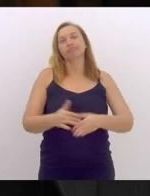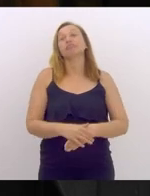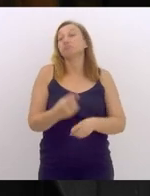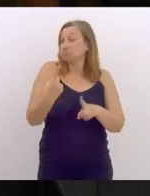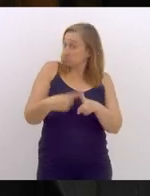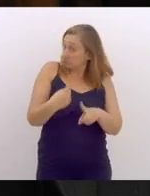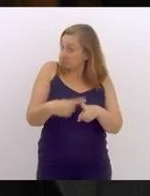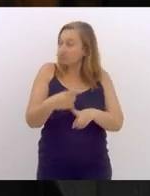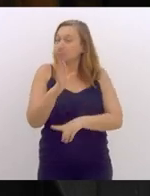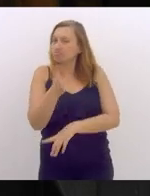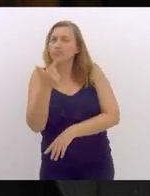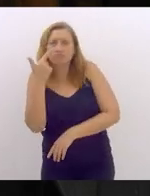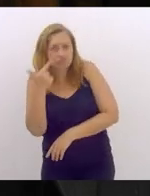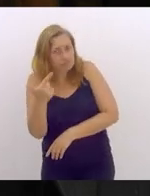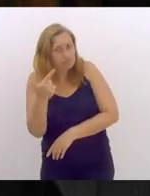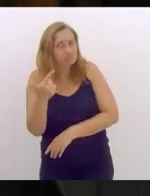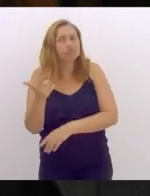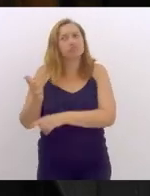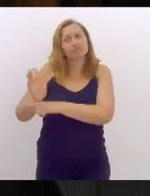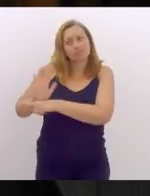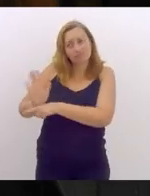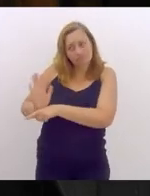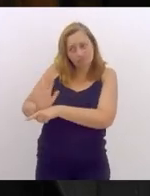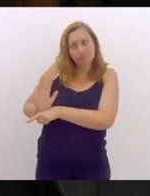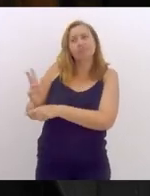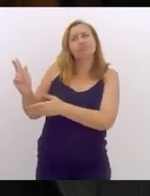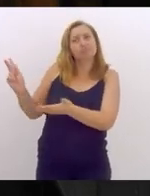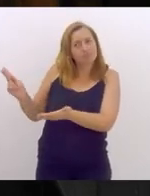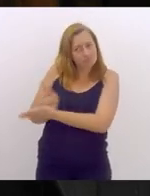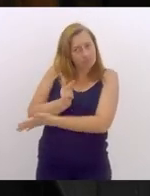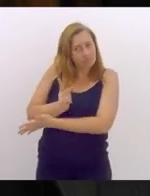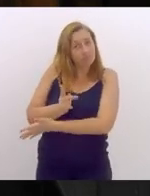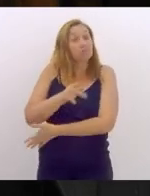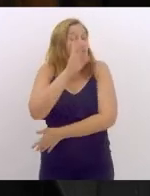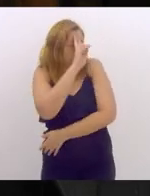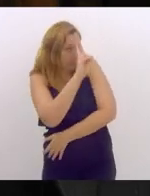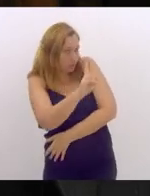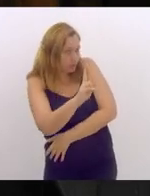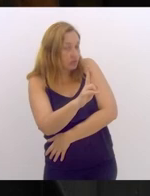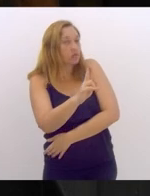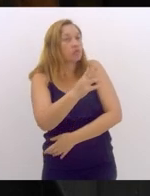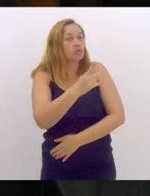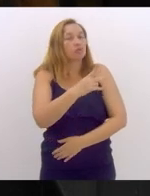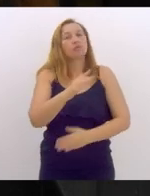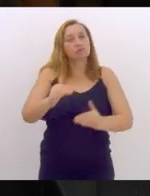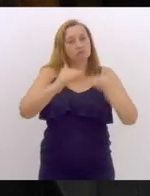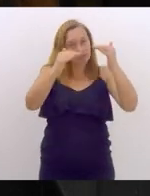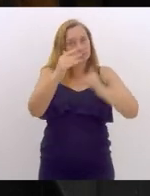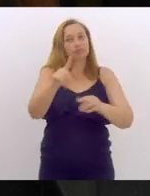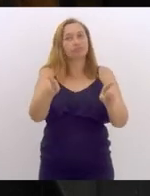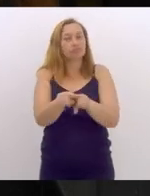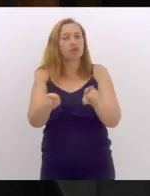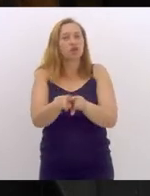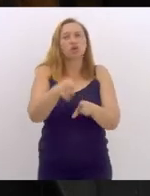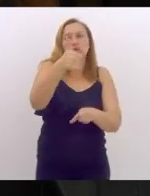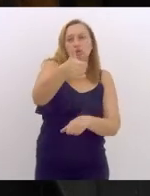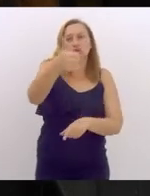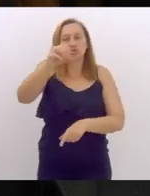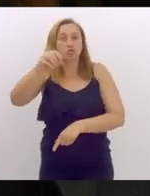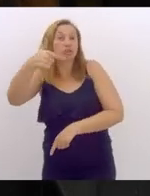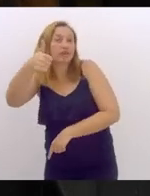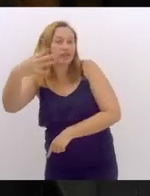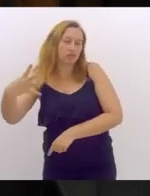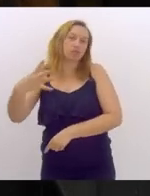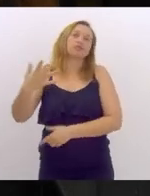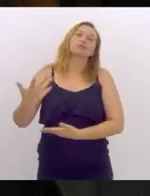porque eu já vi esse filme como vossa excelência também em 2014